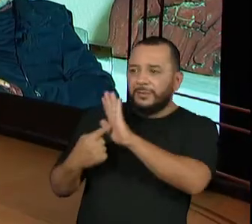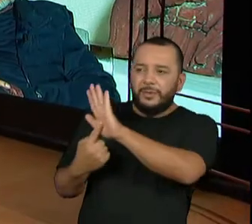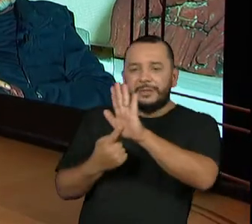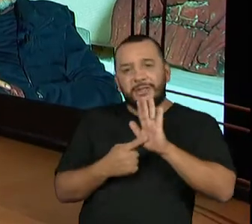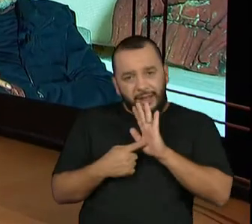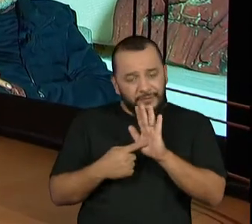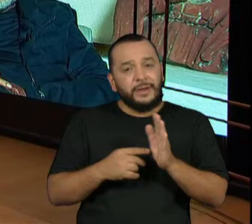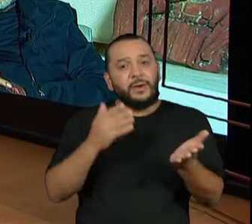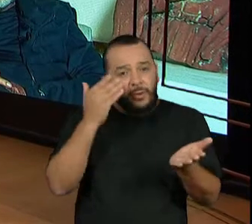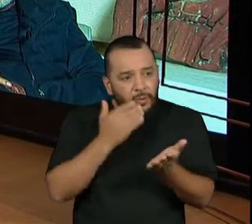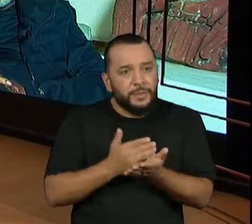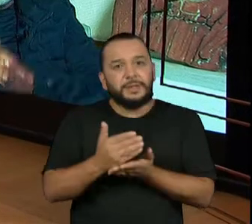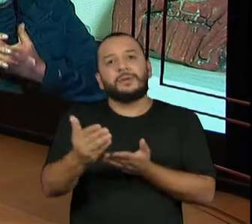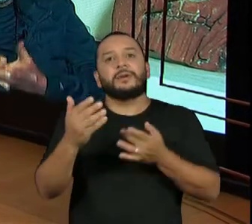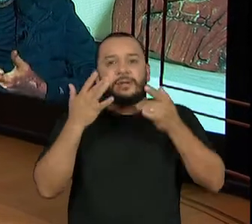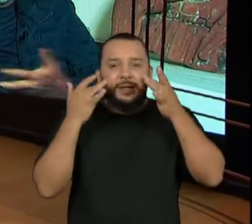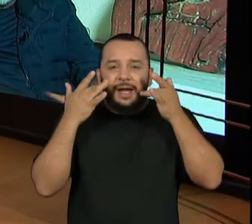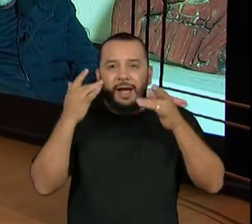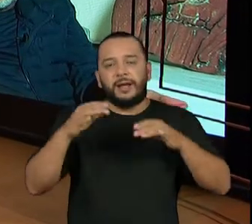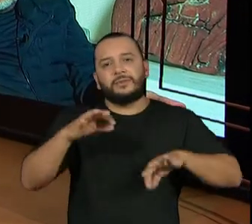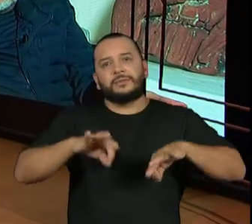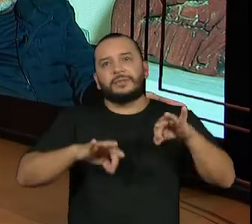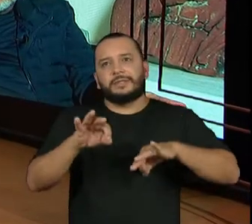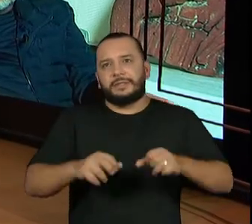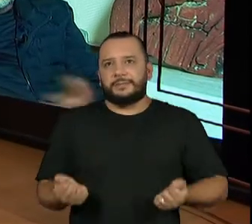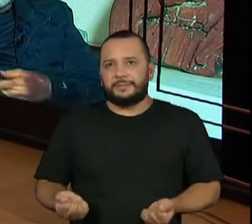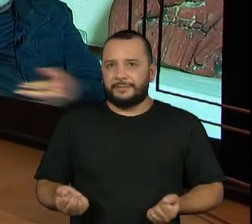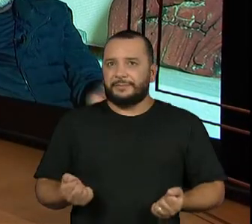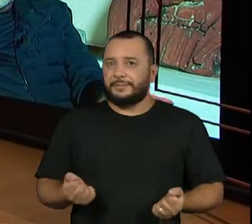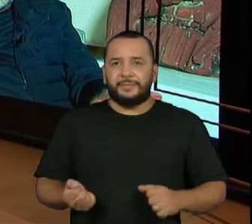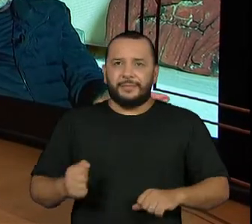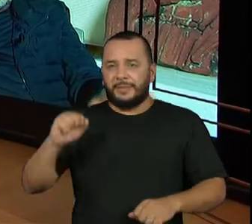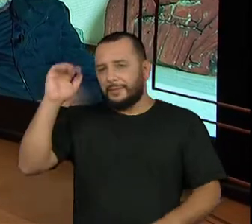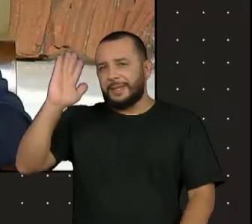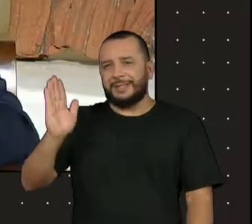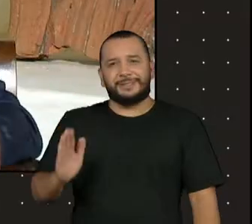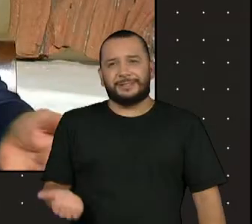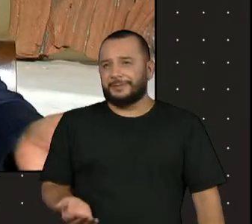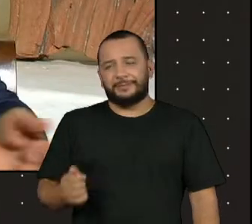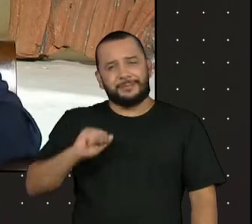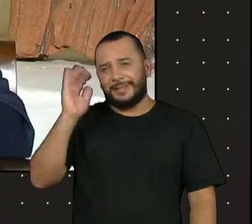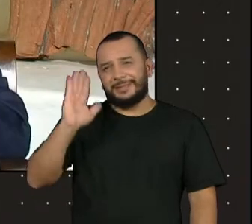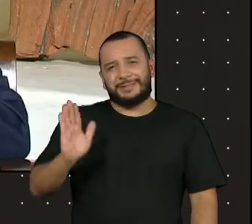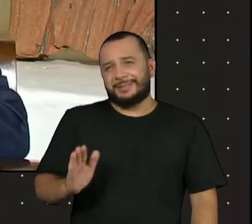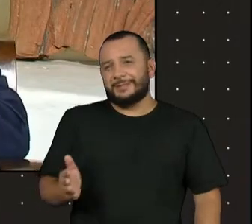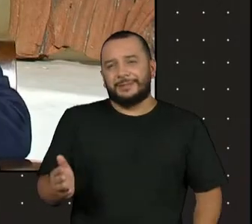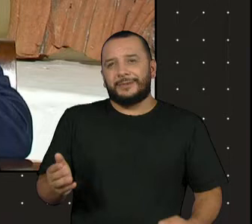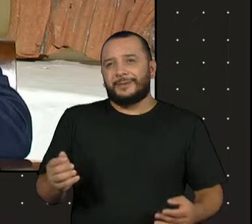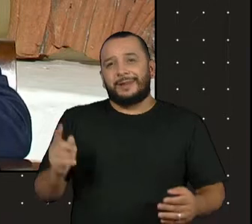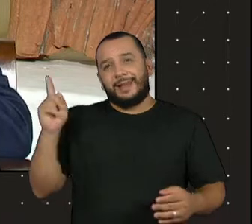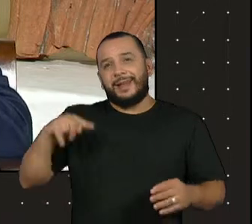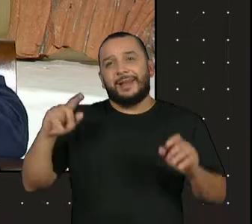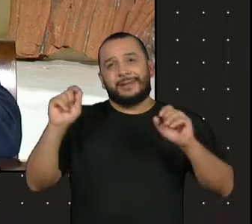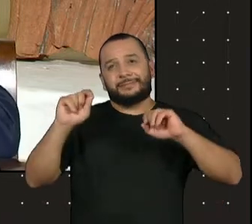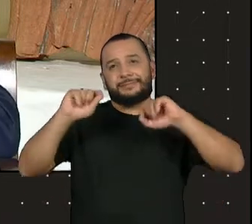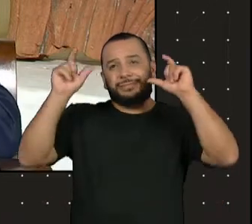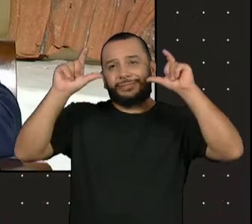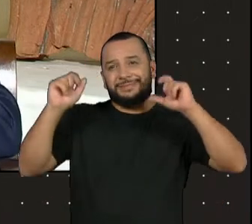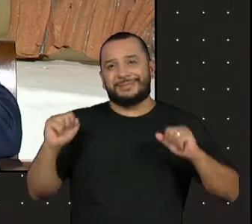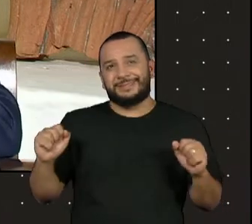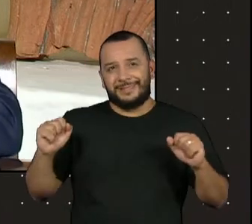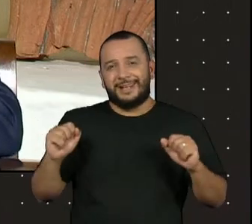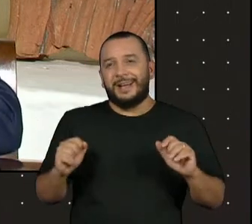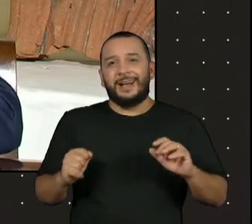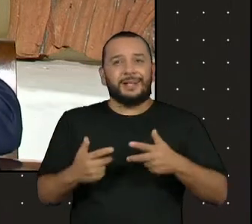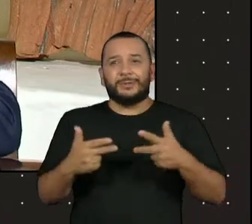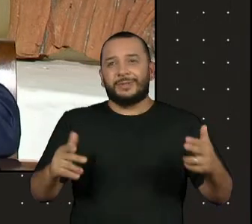Teatro Oficina. Que maravilha. O Brasil não existe, né? O Brasil não existe, né? Quer dizer, as coisas